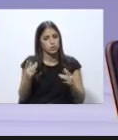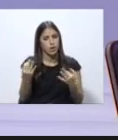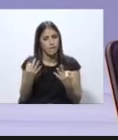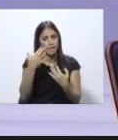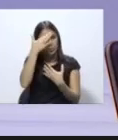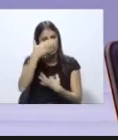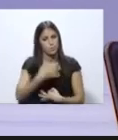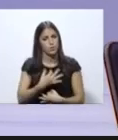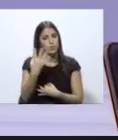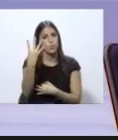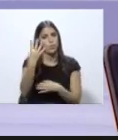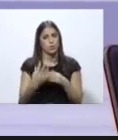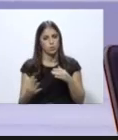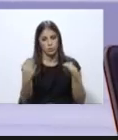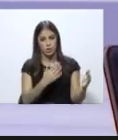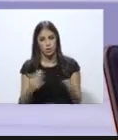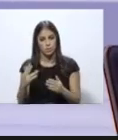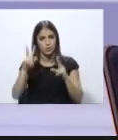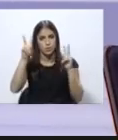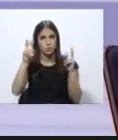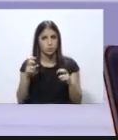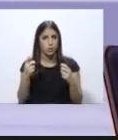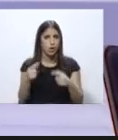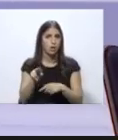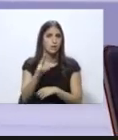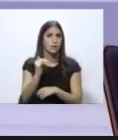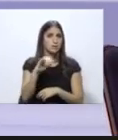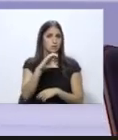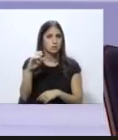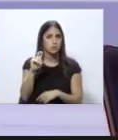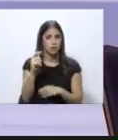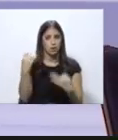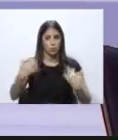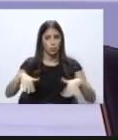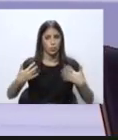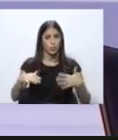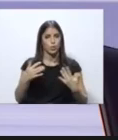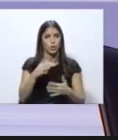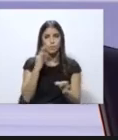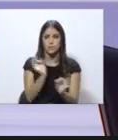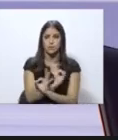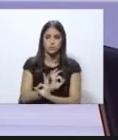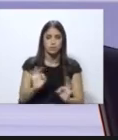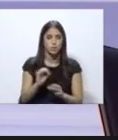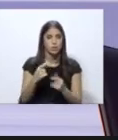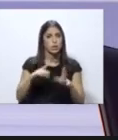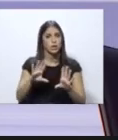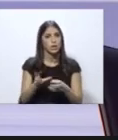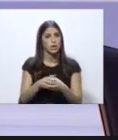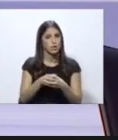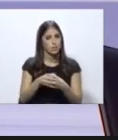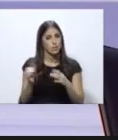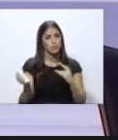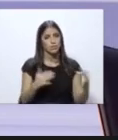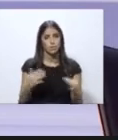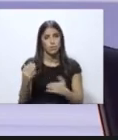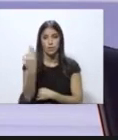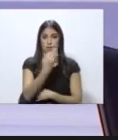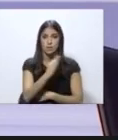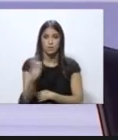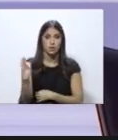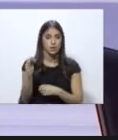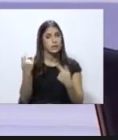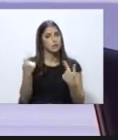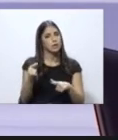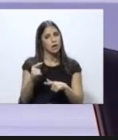4 épocas como titular do Nice, que é um registro impressionante, numa belíssima equipa do futebol francês. Já tem mais de